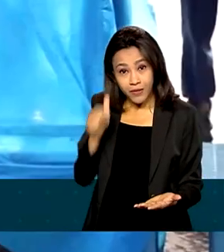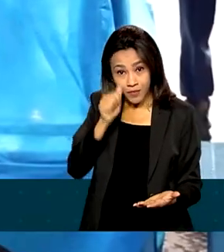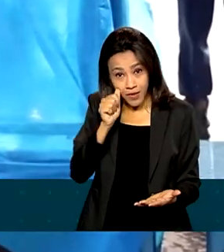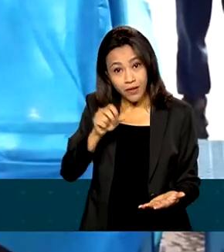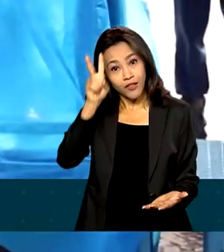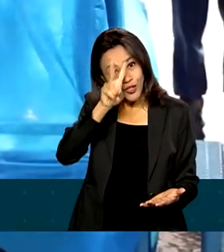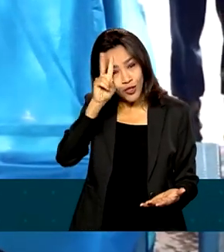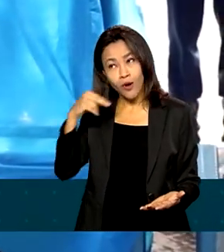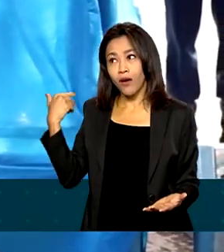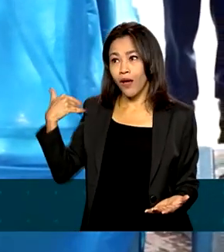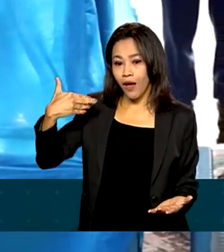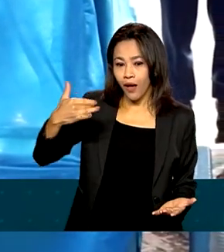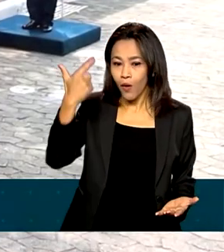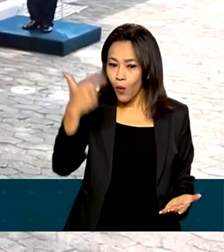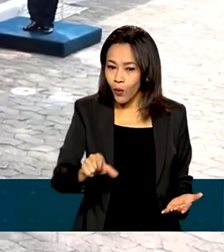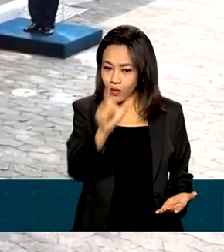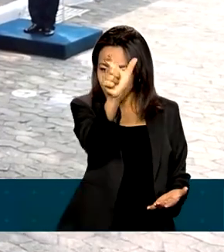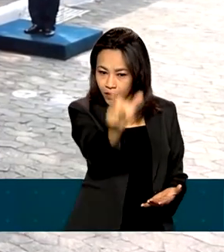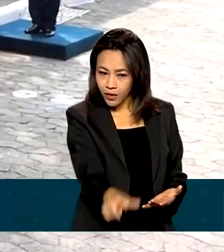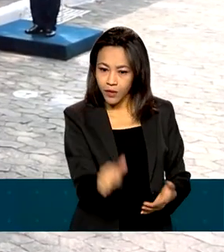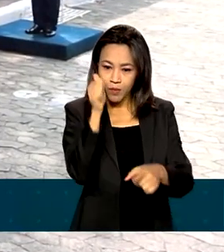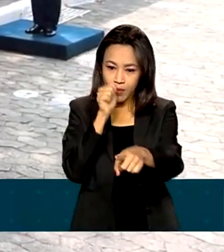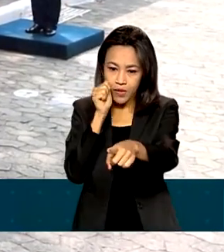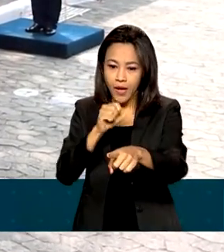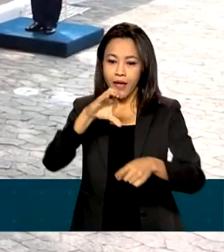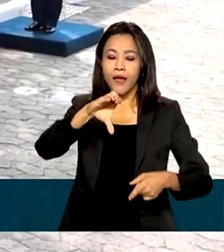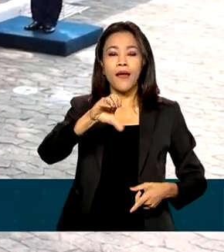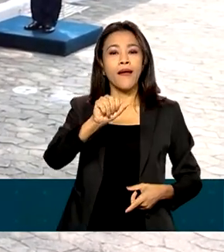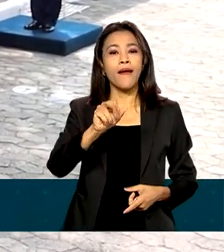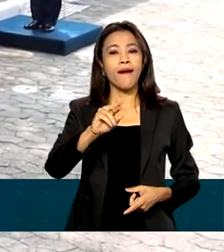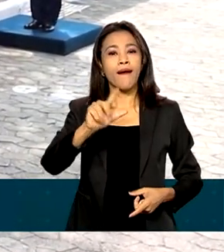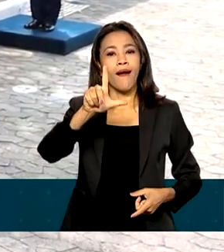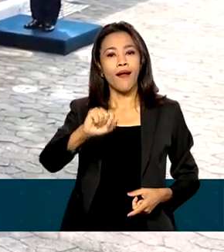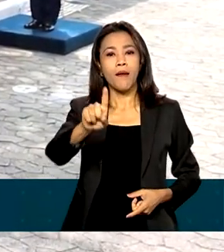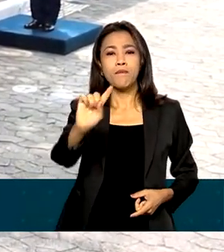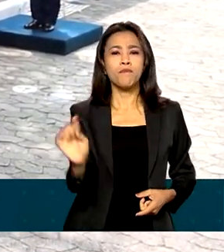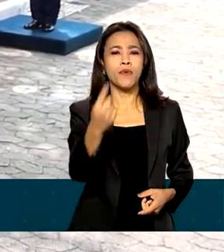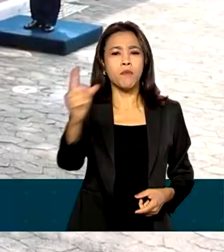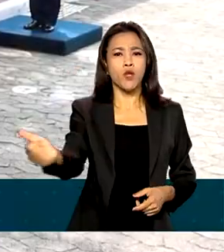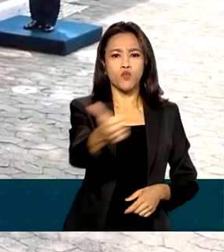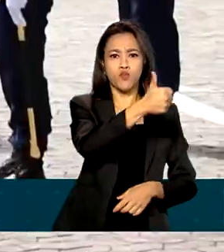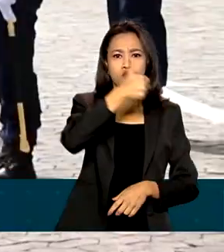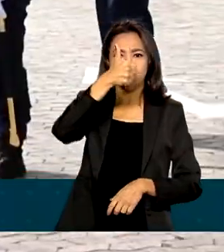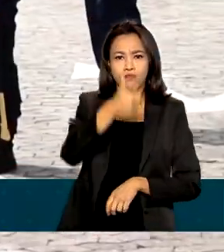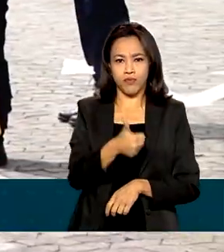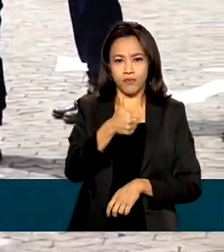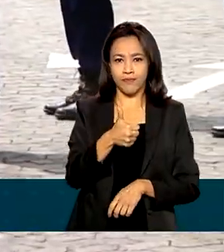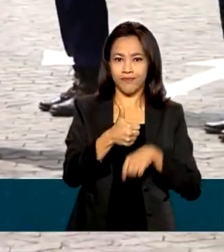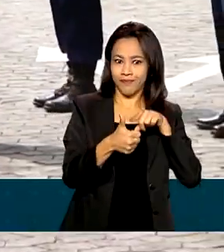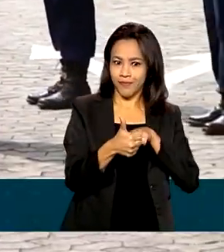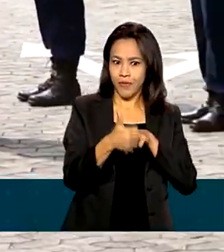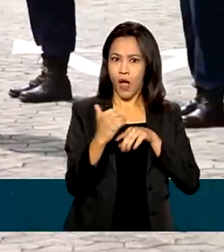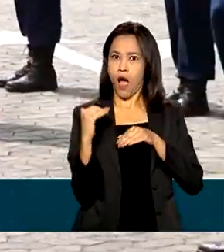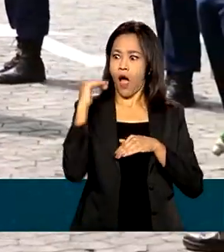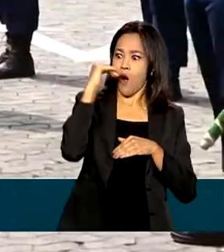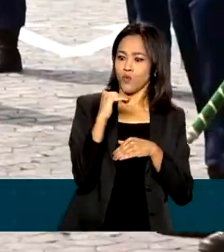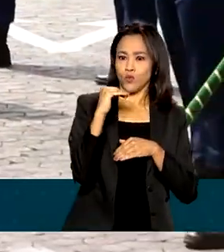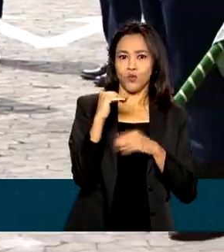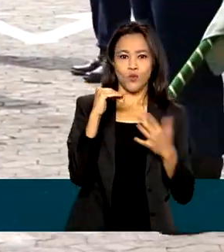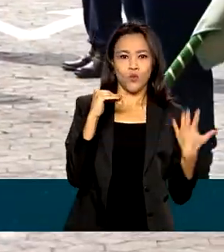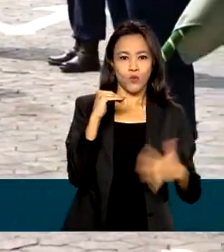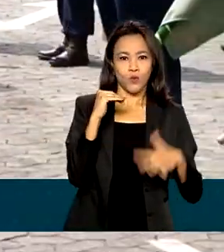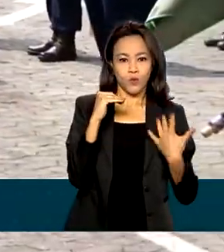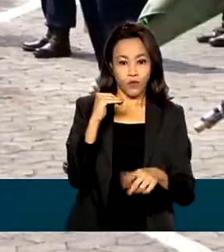história. Outra é Carla. Ela foi a primeira a ser promovida ao posto de brigadeiro, um dos mais altos. Também